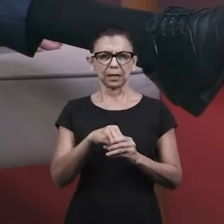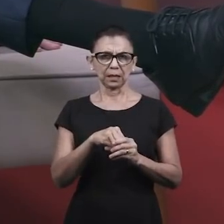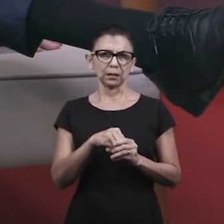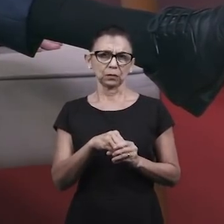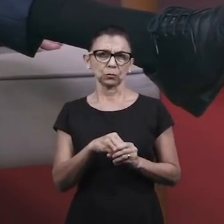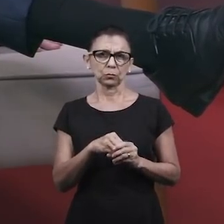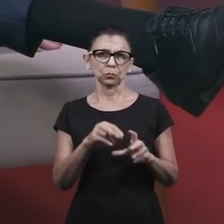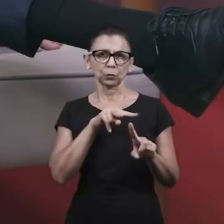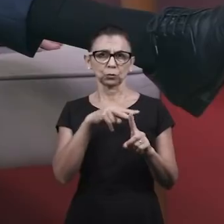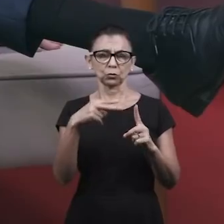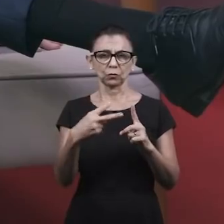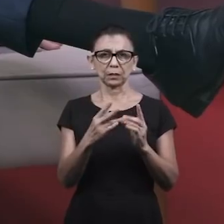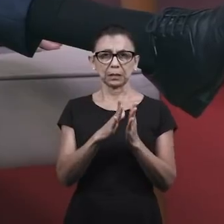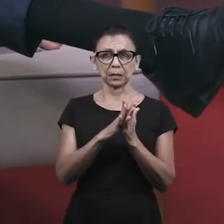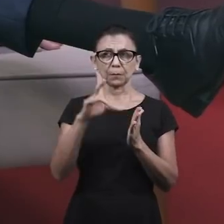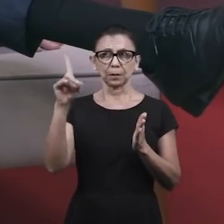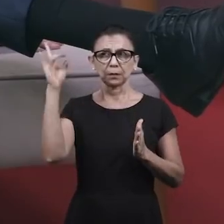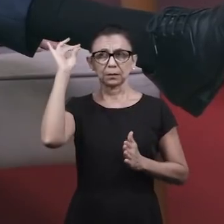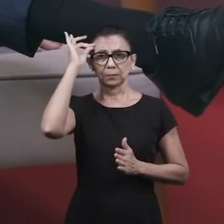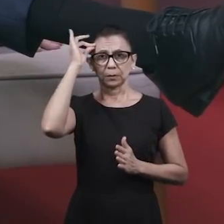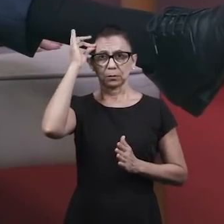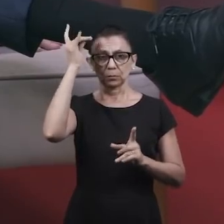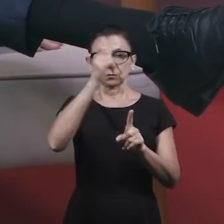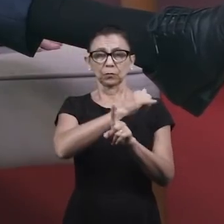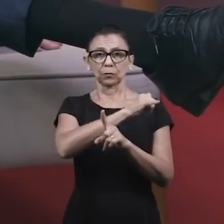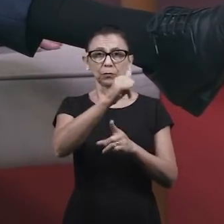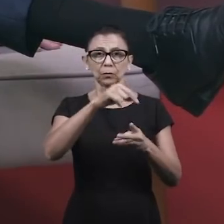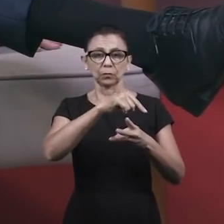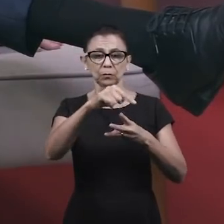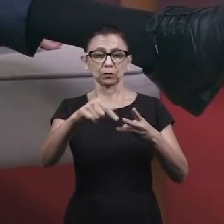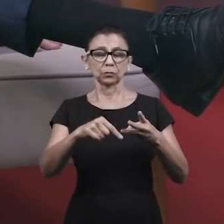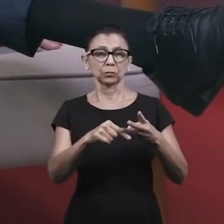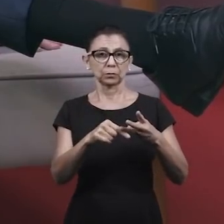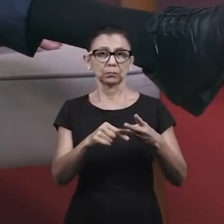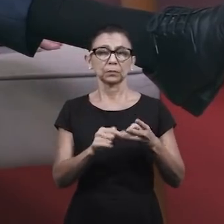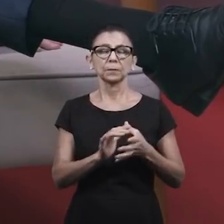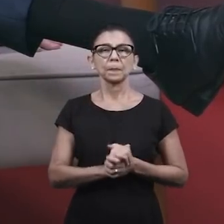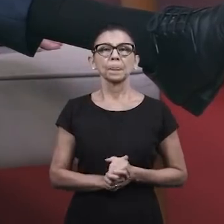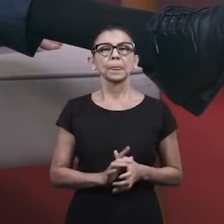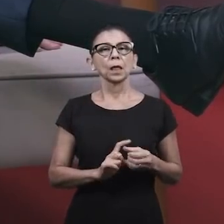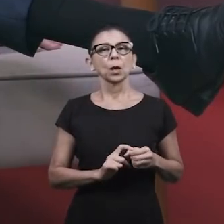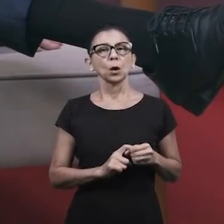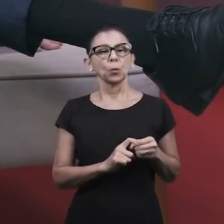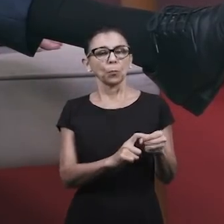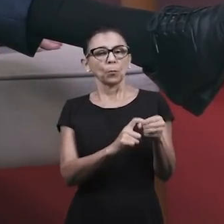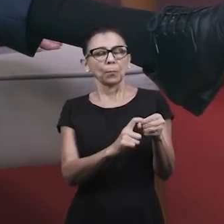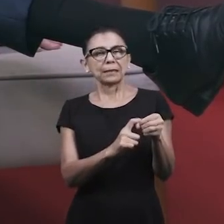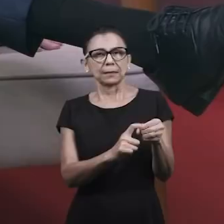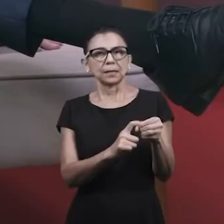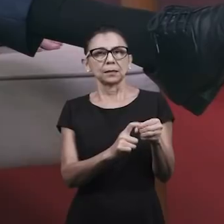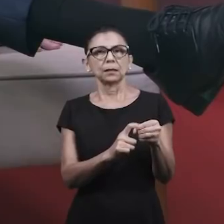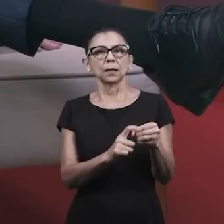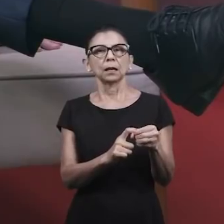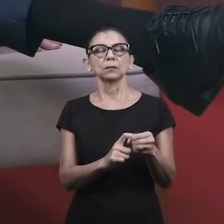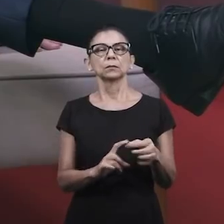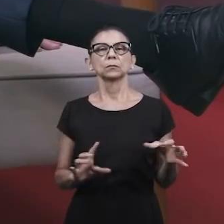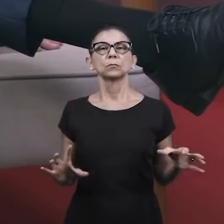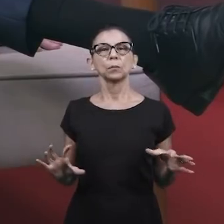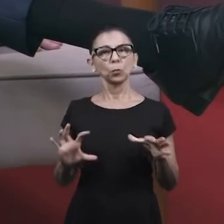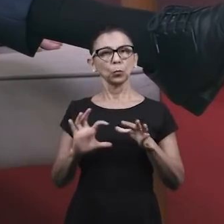igreja ela tem essa percepção do seu papel, como o texto disse, né, Daniel? Eu gostaria só de fazer um parêntese, Josias e